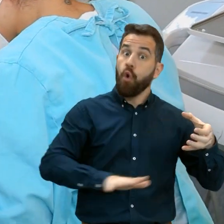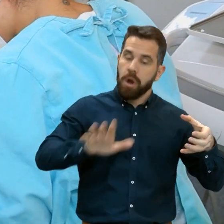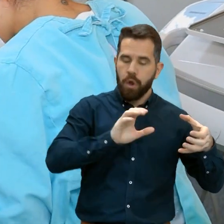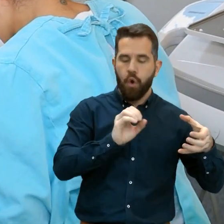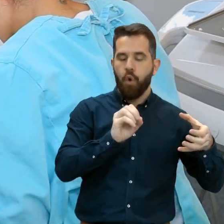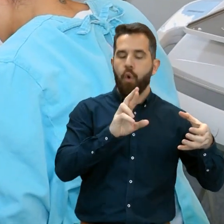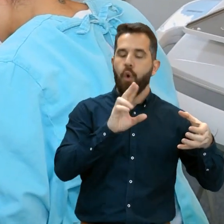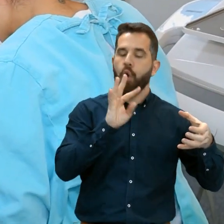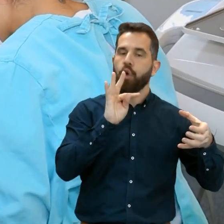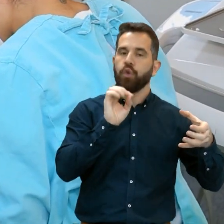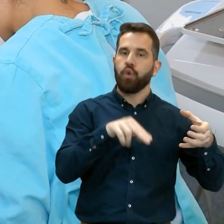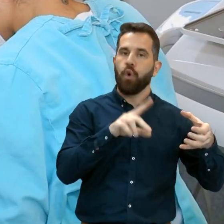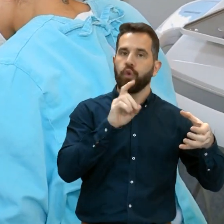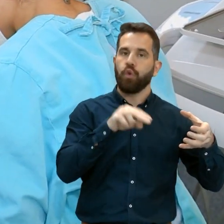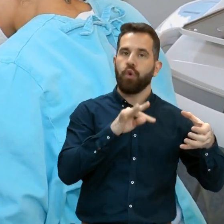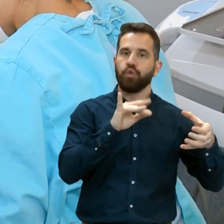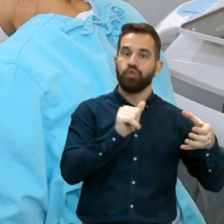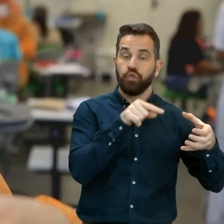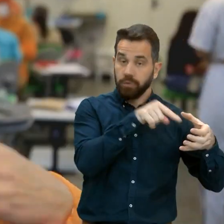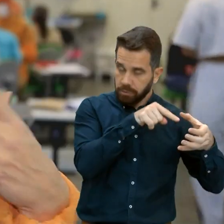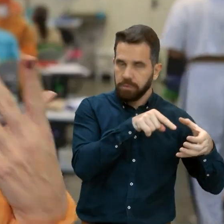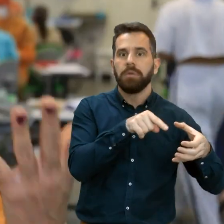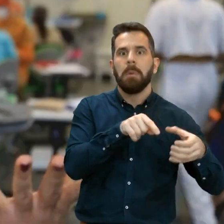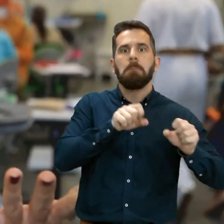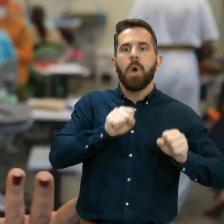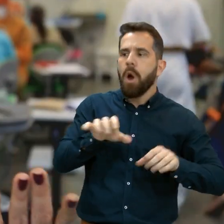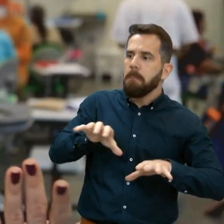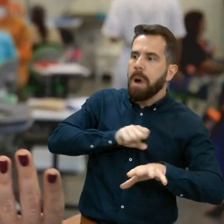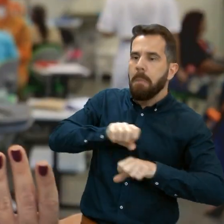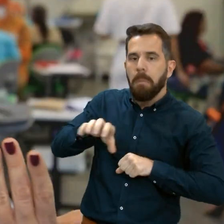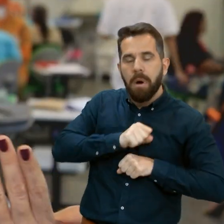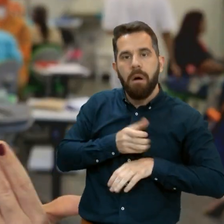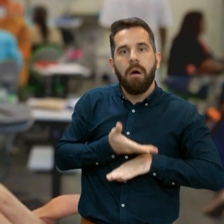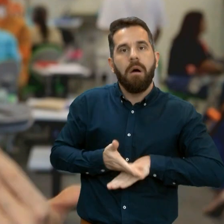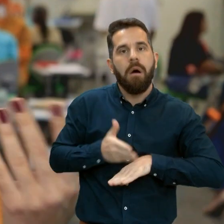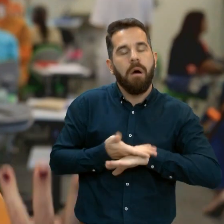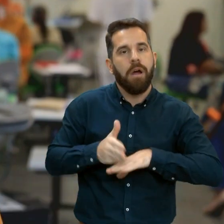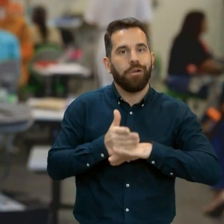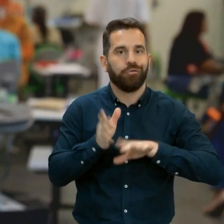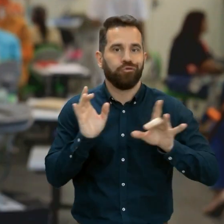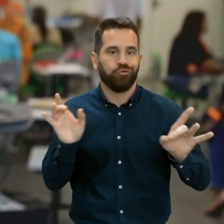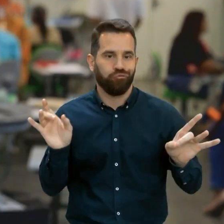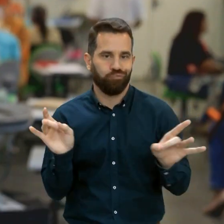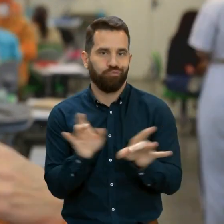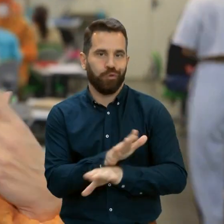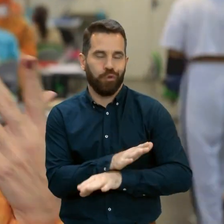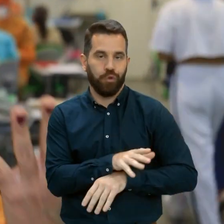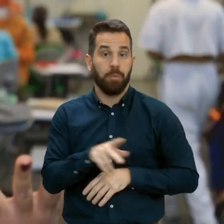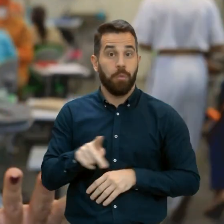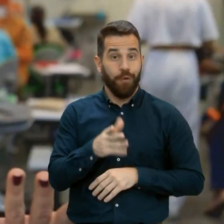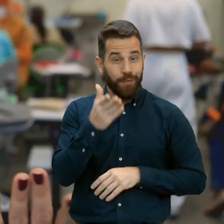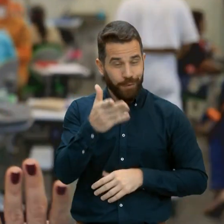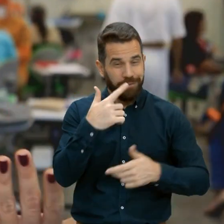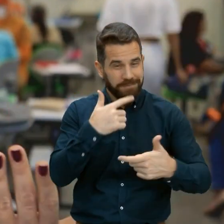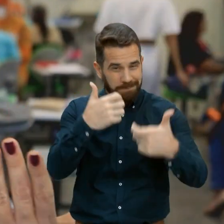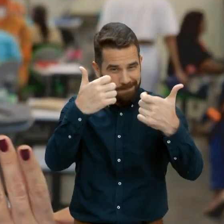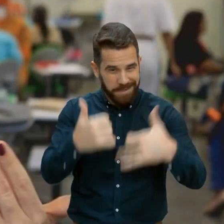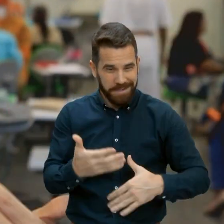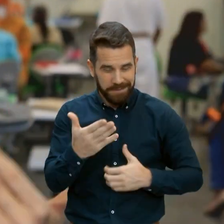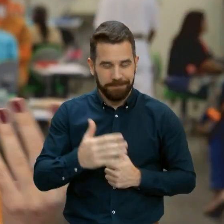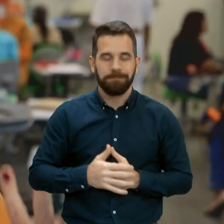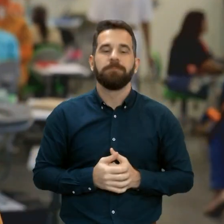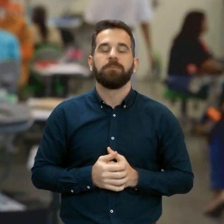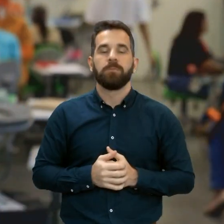que permite a prática e o aprendizado, como diz Camila Massaro, professora da unidade. O objetivo principal